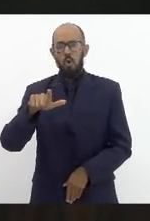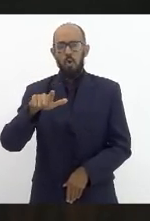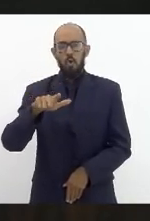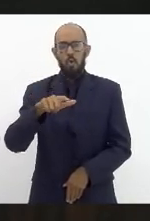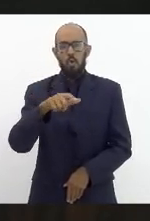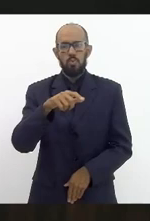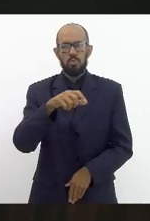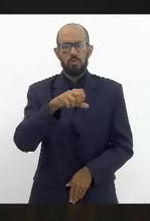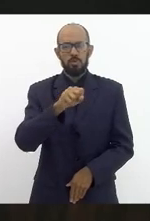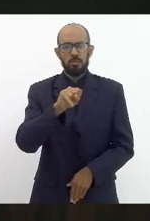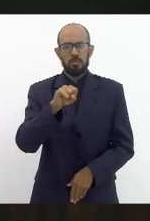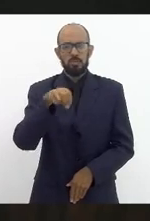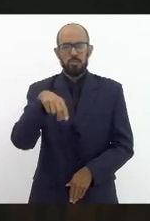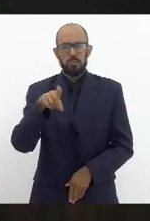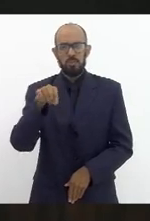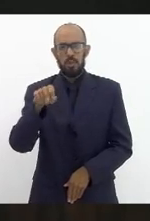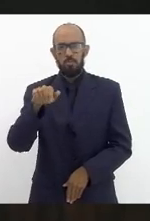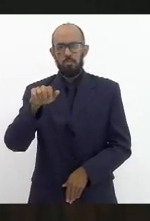Bom,